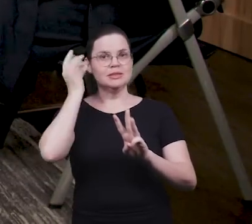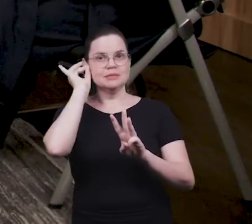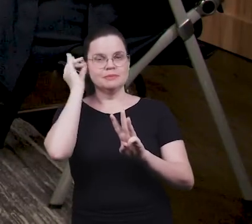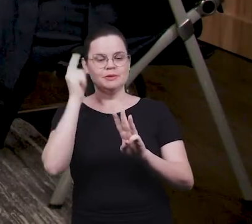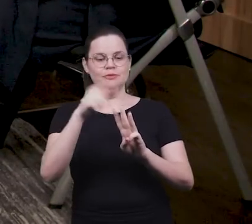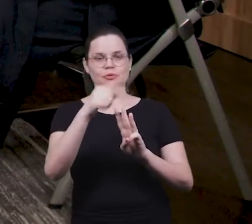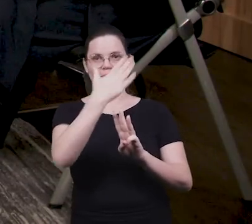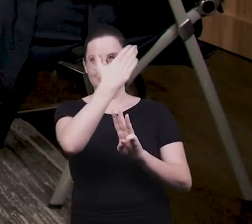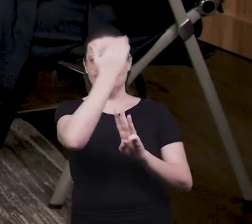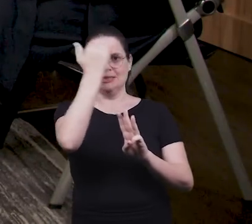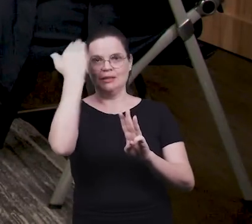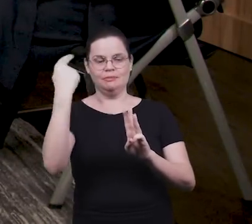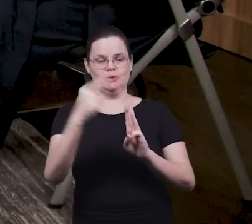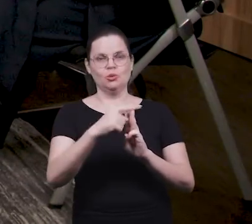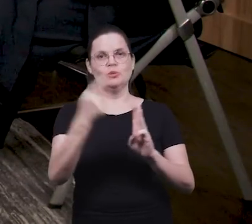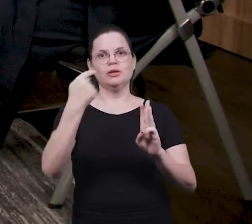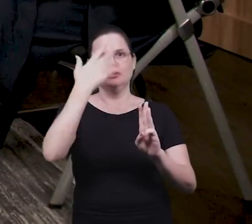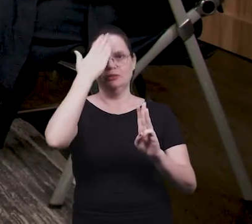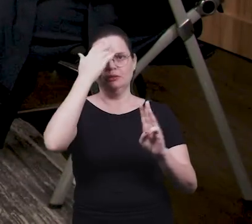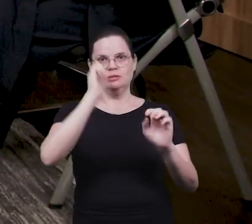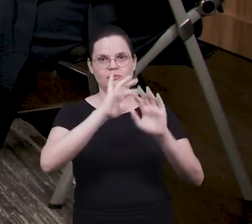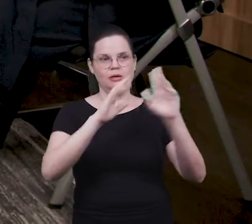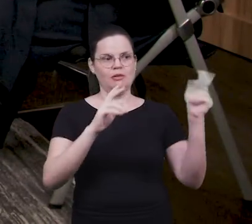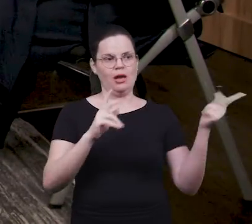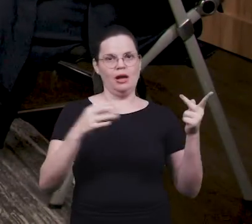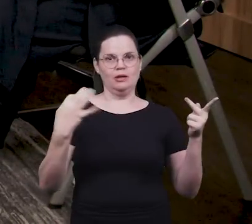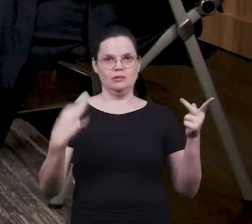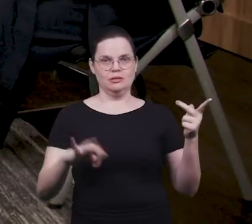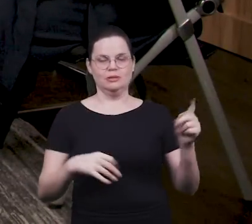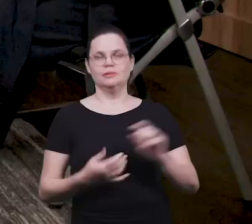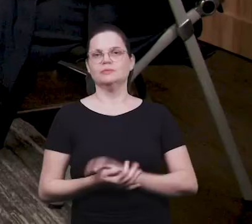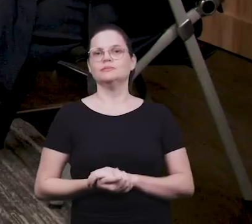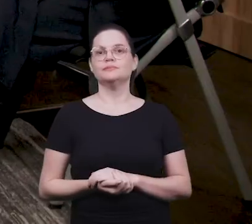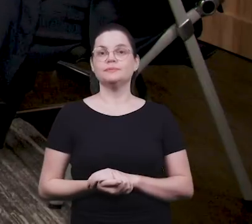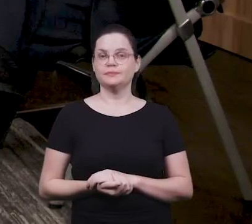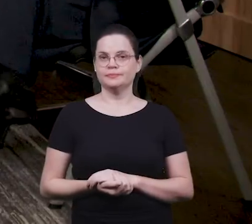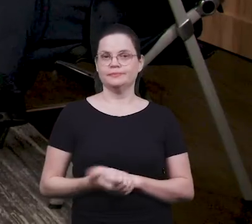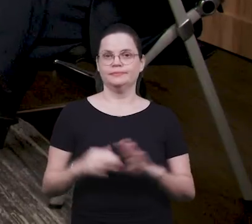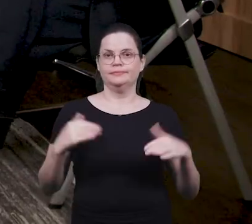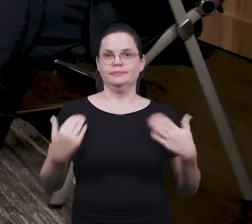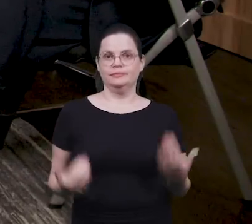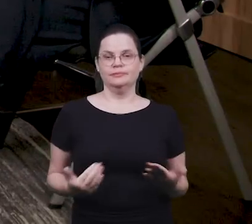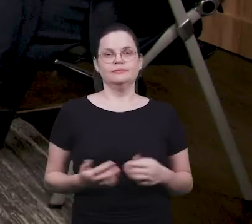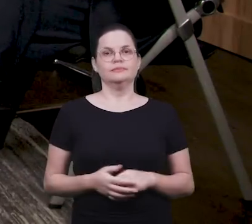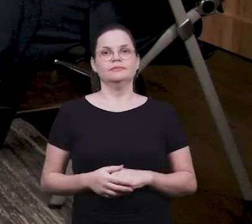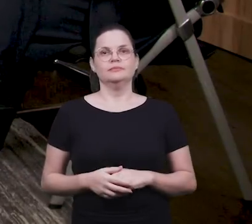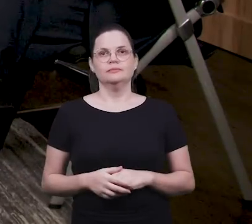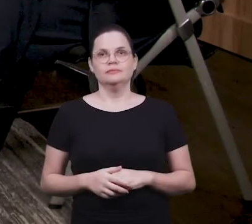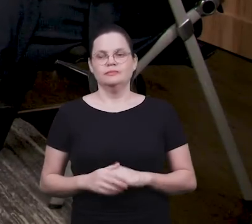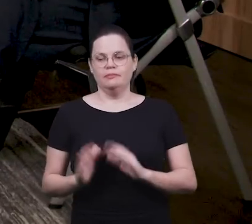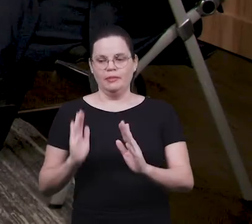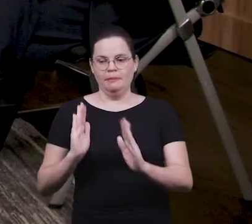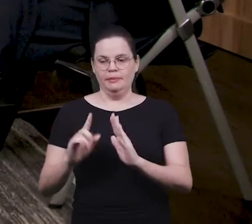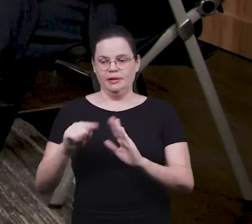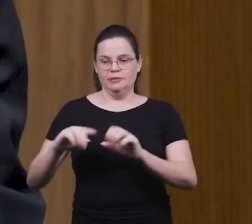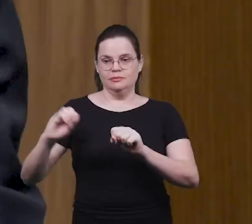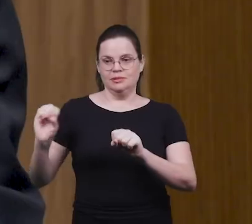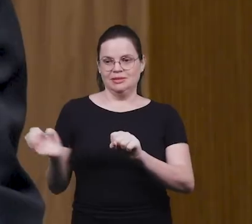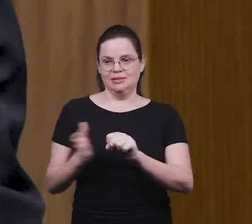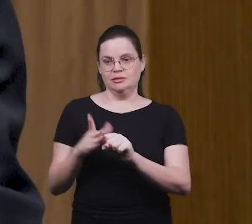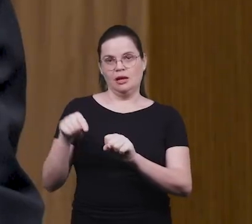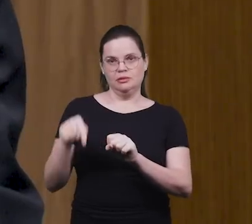inteligência ou discernimento. Muito bem, na verdade, pastor Josias, esse momento de Sardes é um momento de